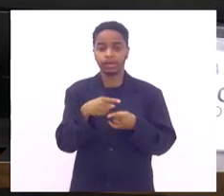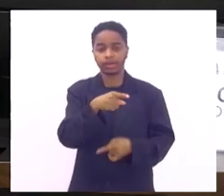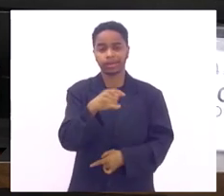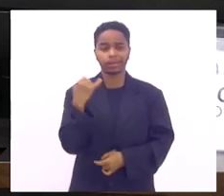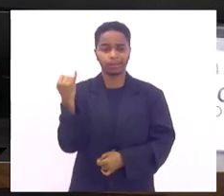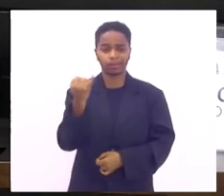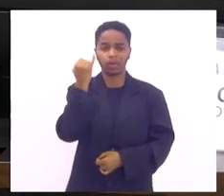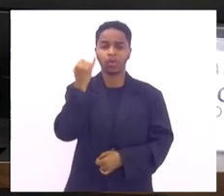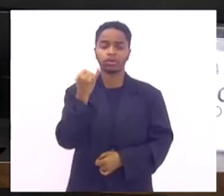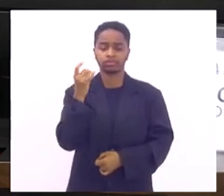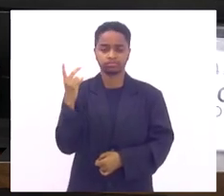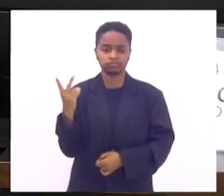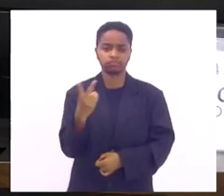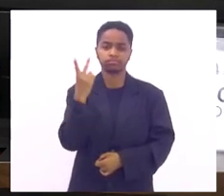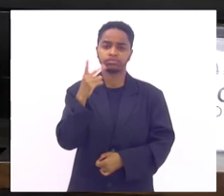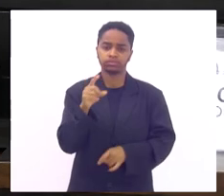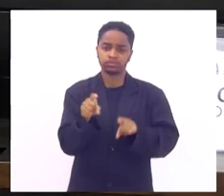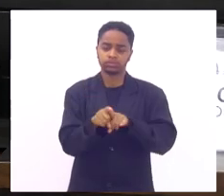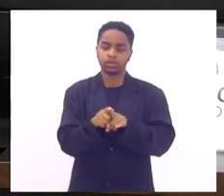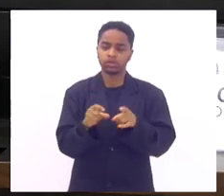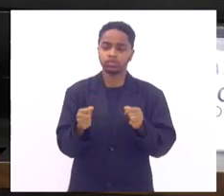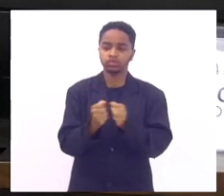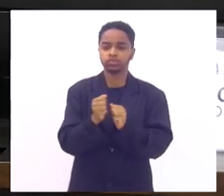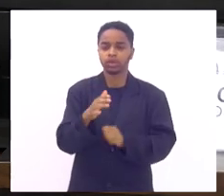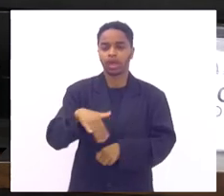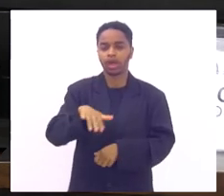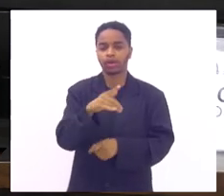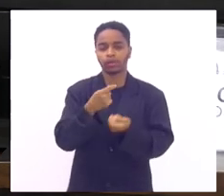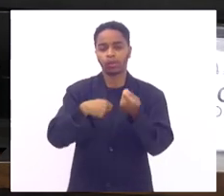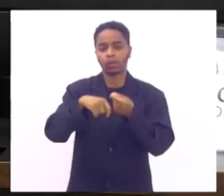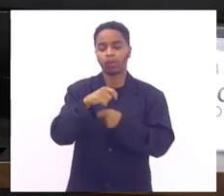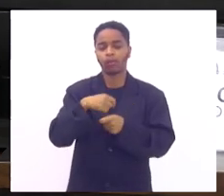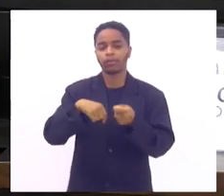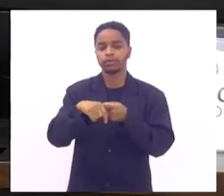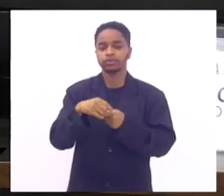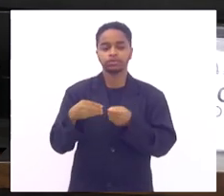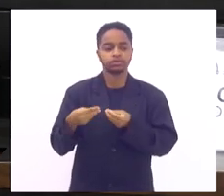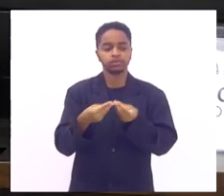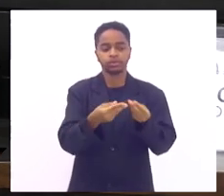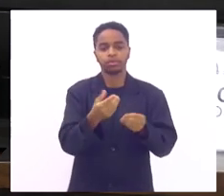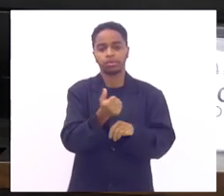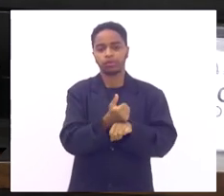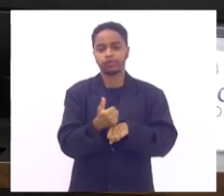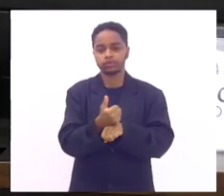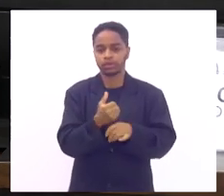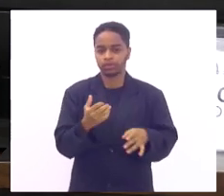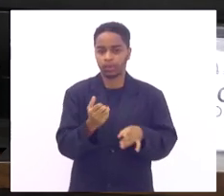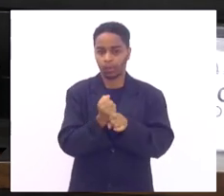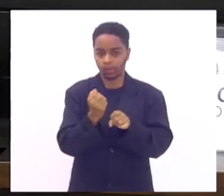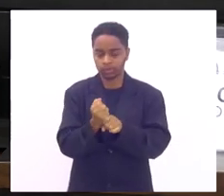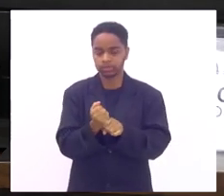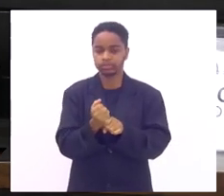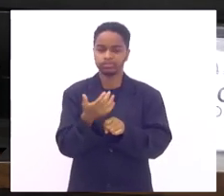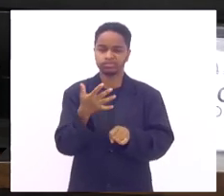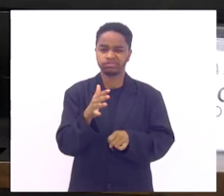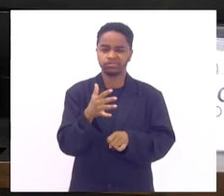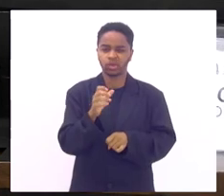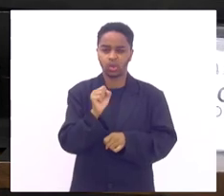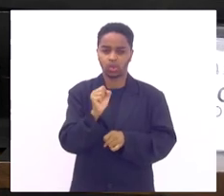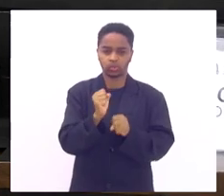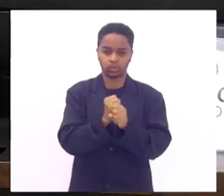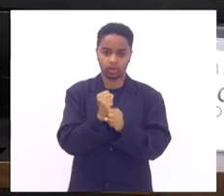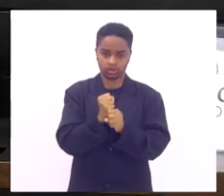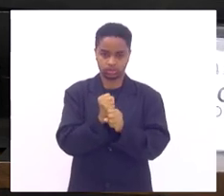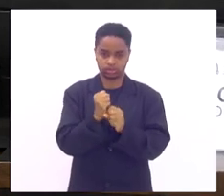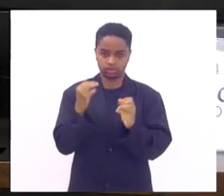valor que a junta comercial tem dado aos profissionais da contabilidade, pelo menos nos últimos 8 anos que eu